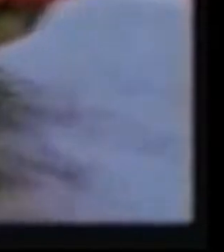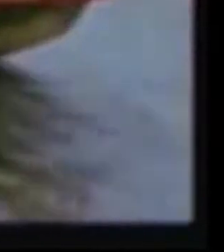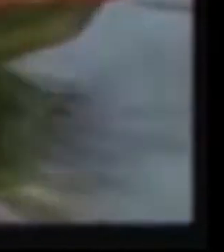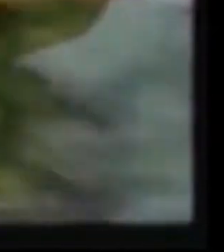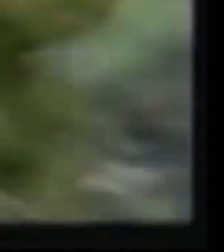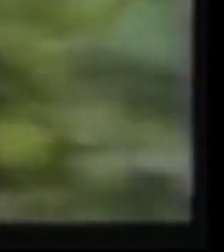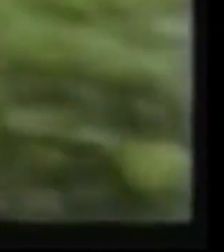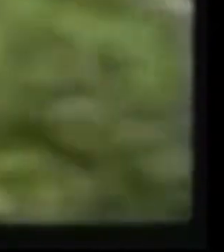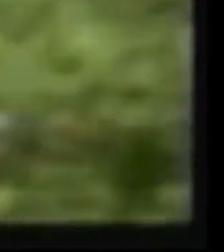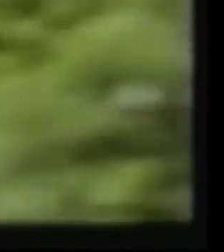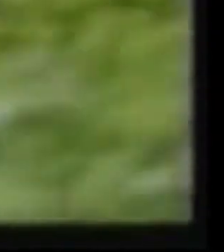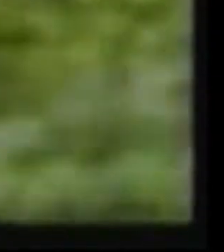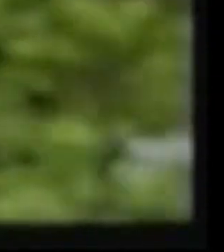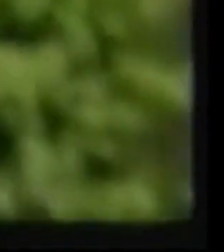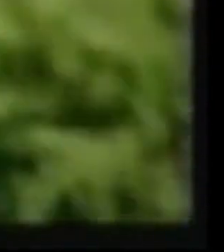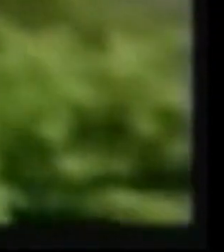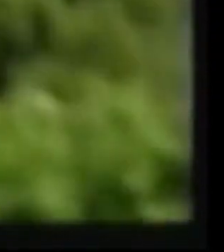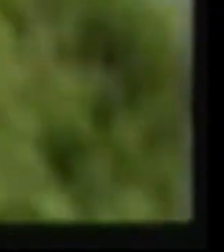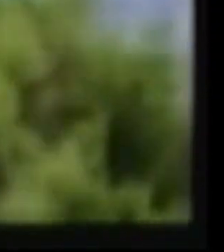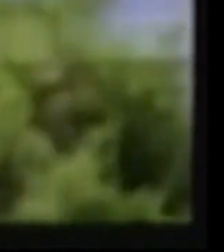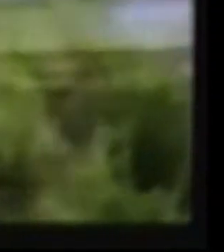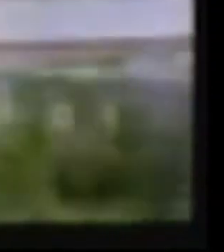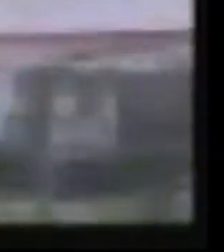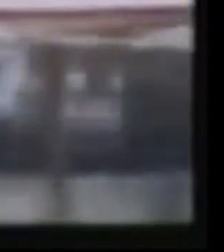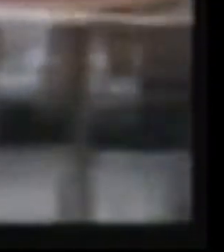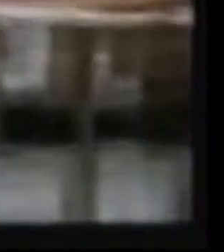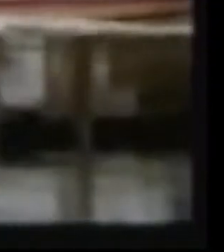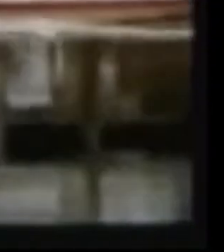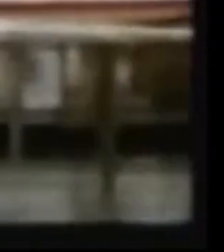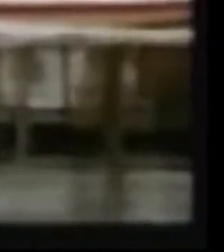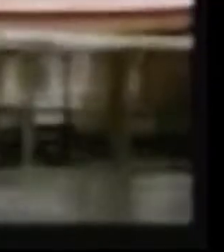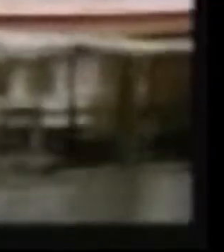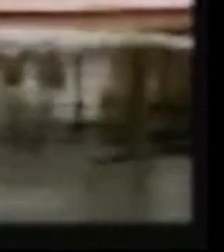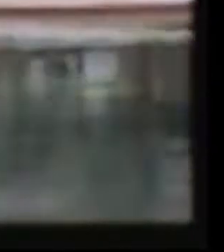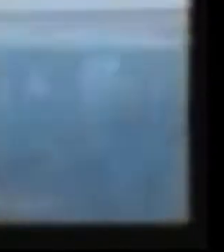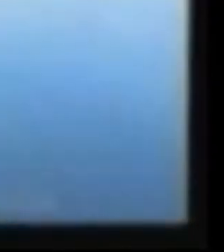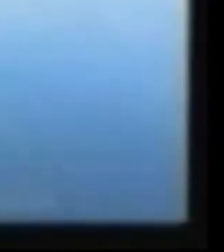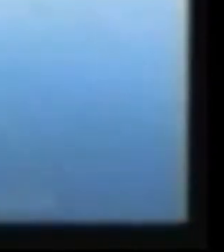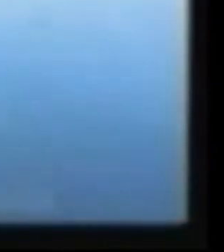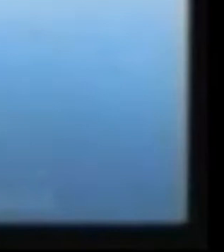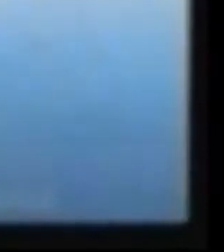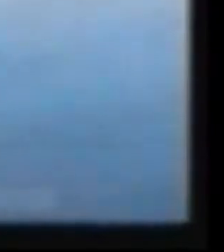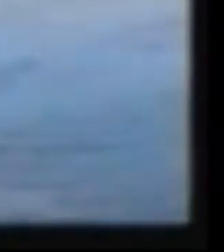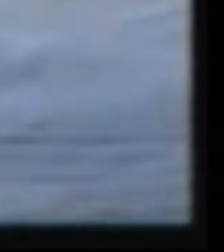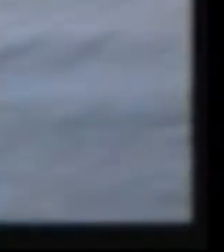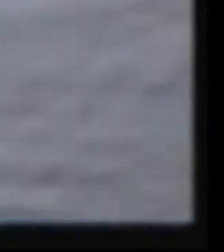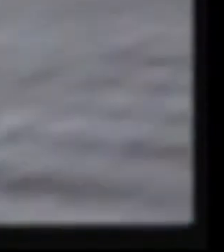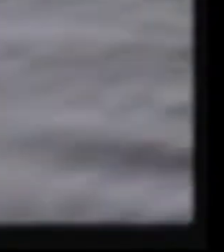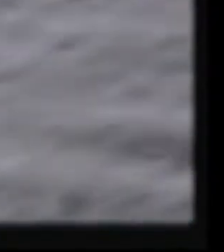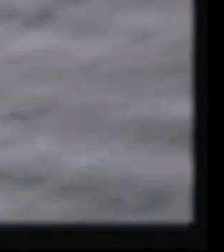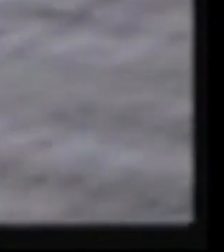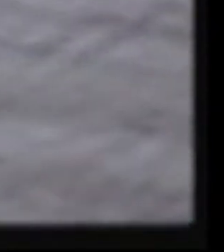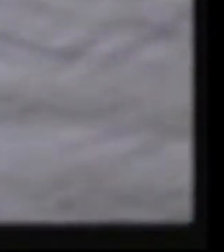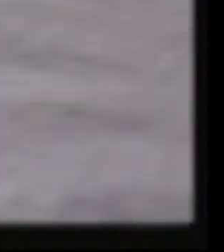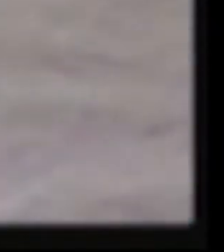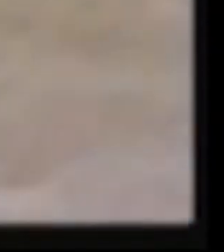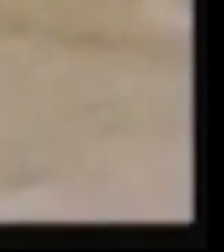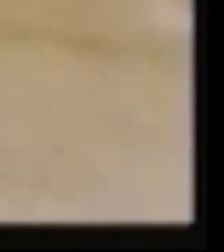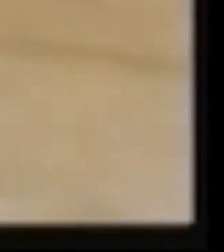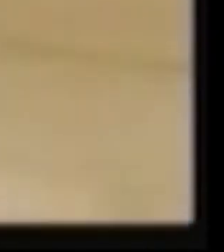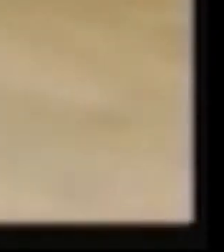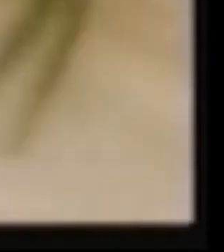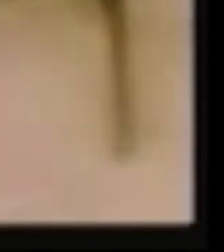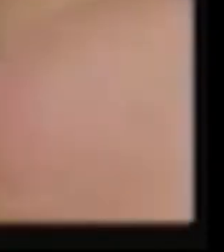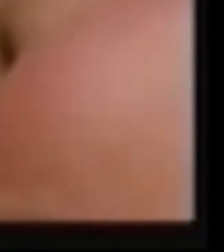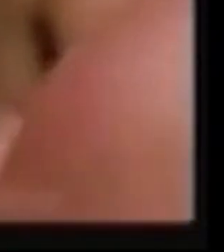outras línguas do Brasil, ó pátria amada, dos filhos deste solo és mãe, gentil pátria